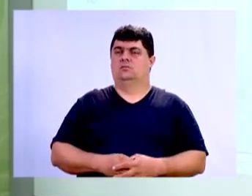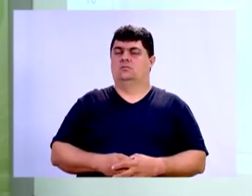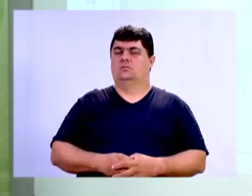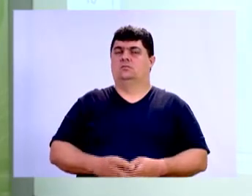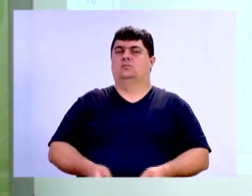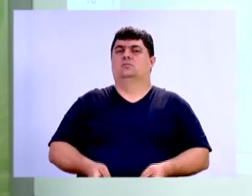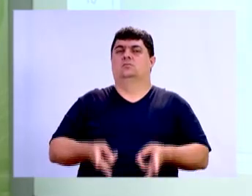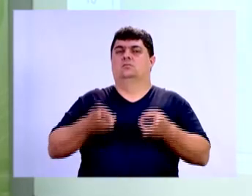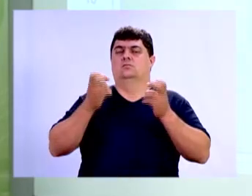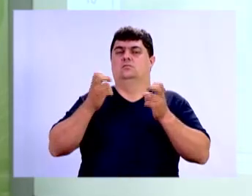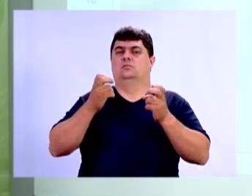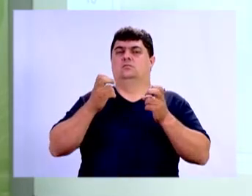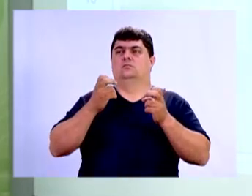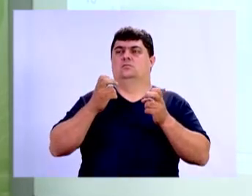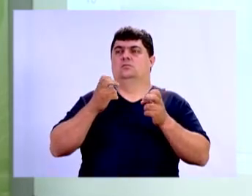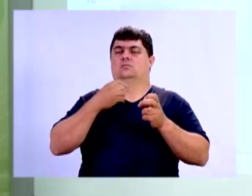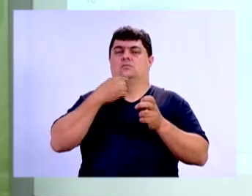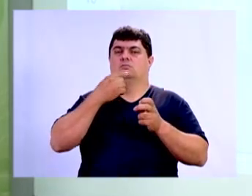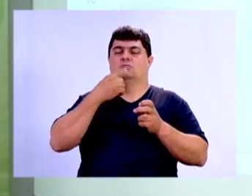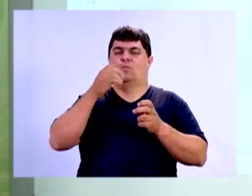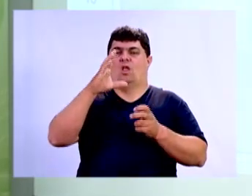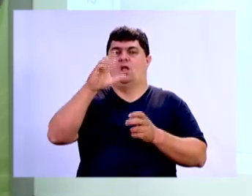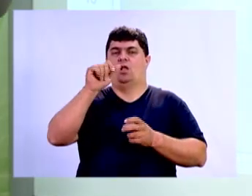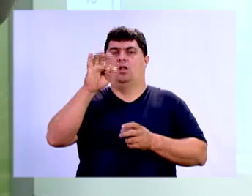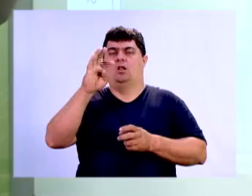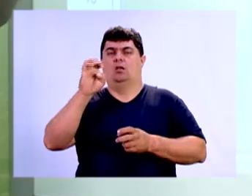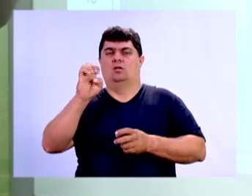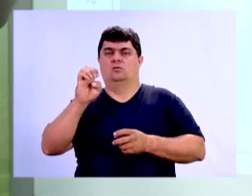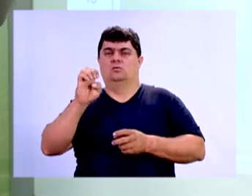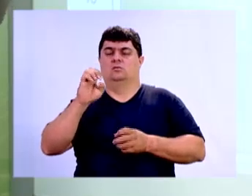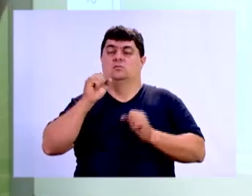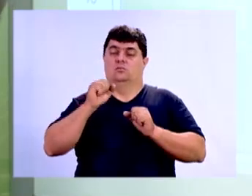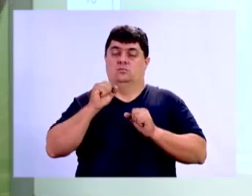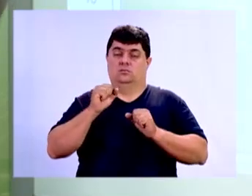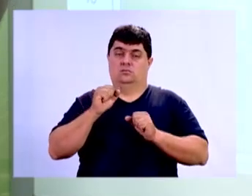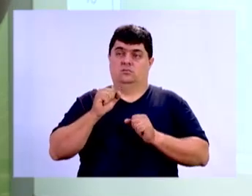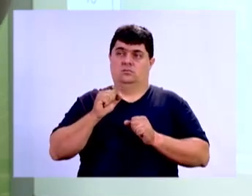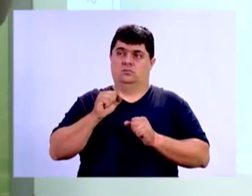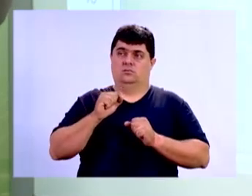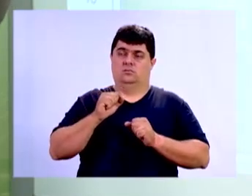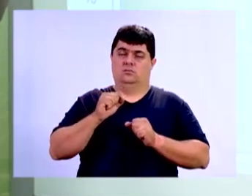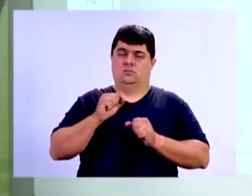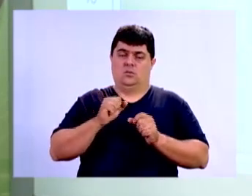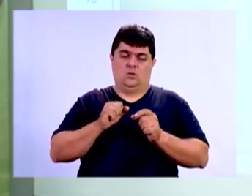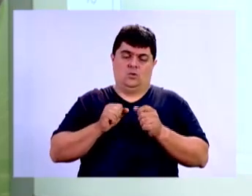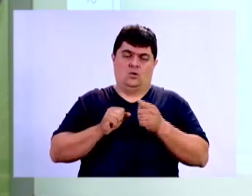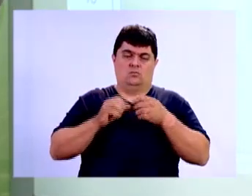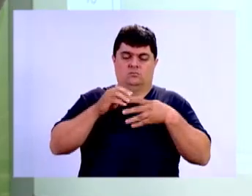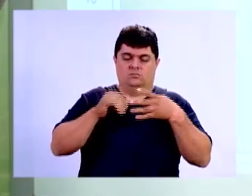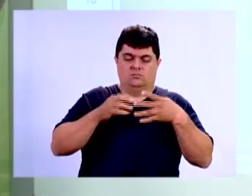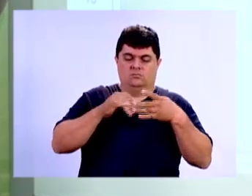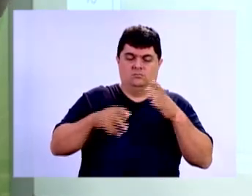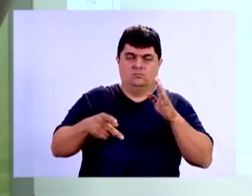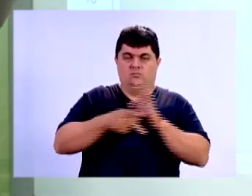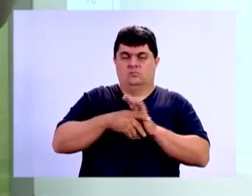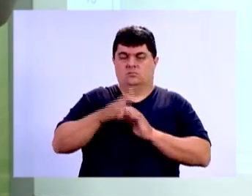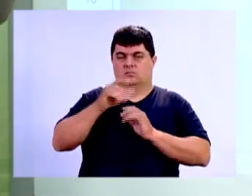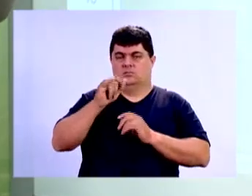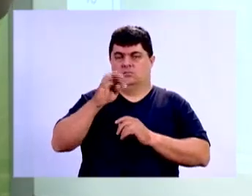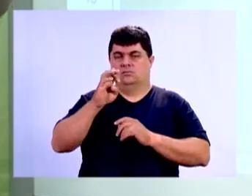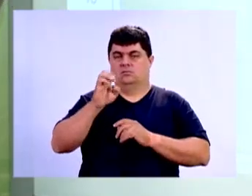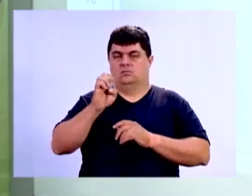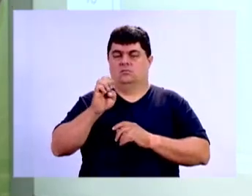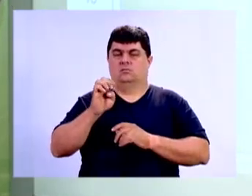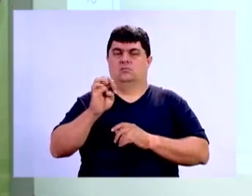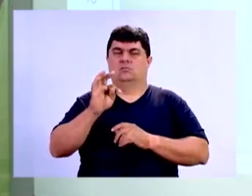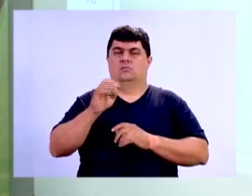Perceba que o cliente, não posso escrever o cliente na tela. Eu posso escrever uma das características do cliente na tela. Então,